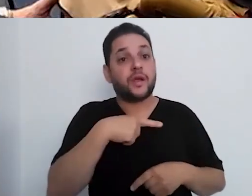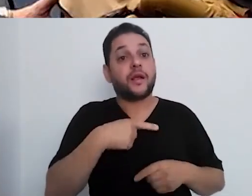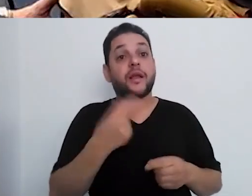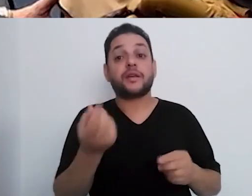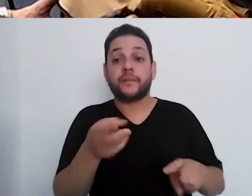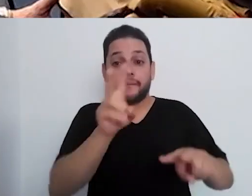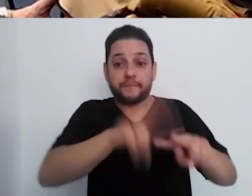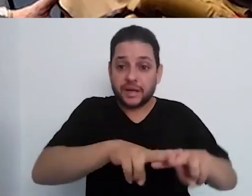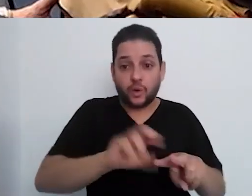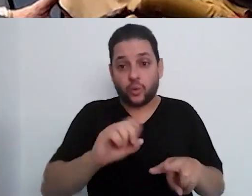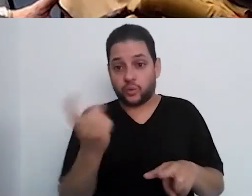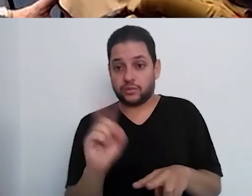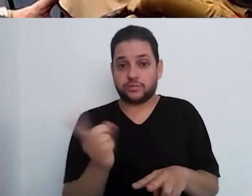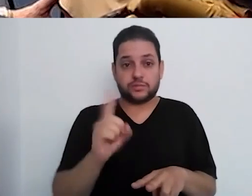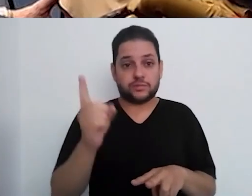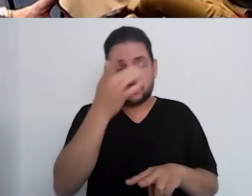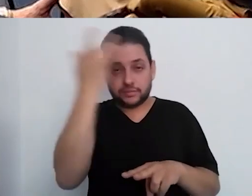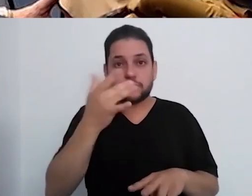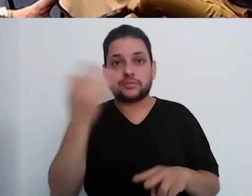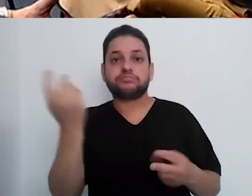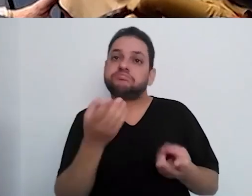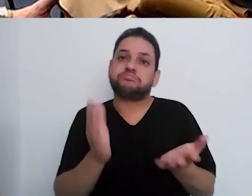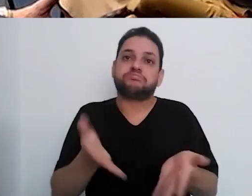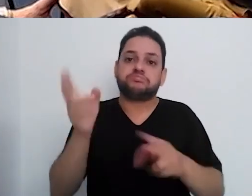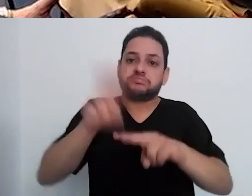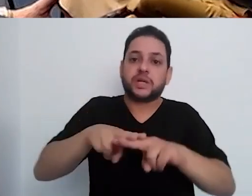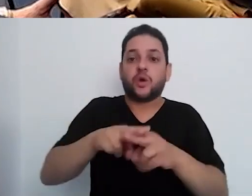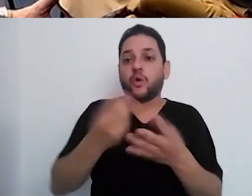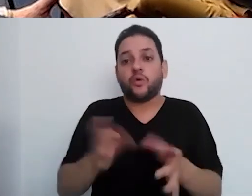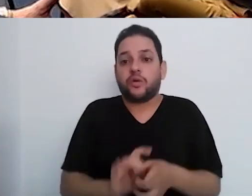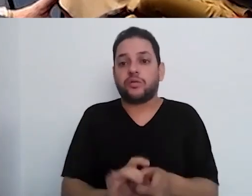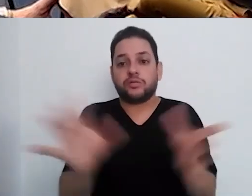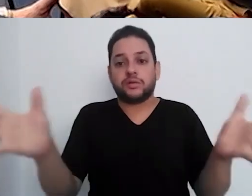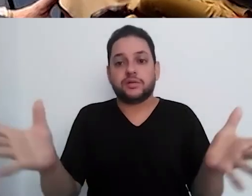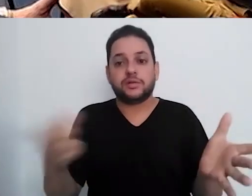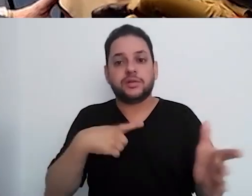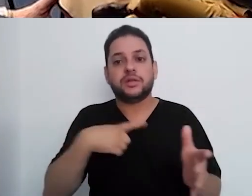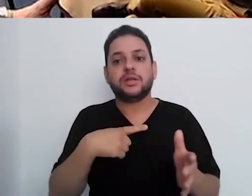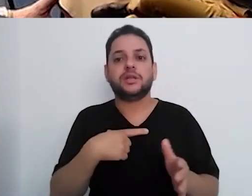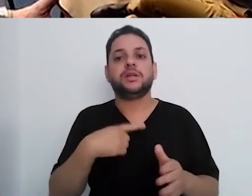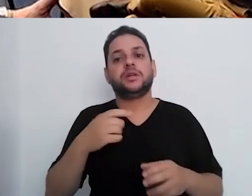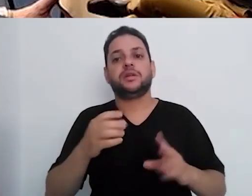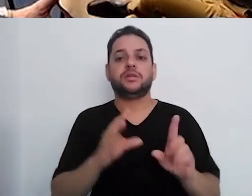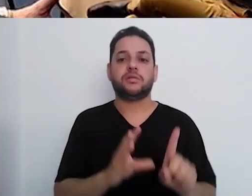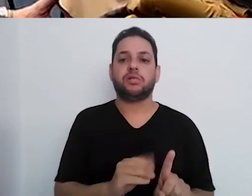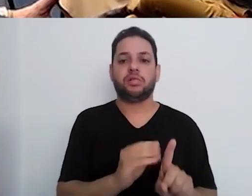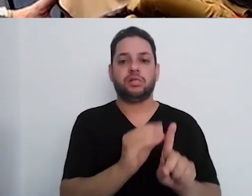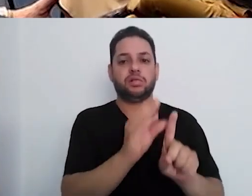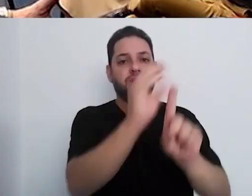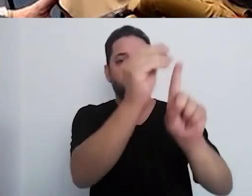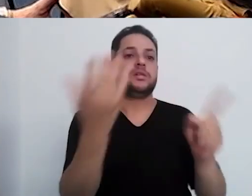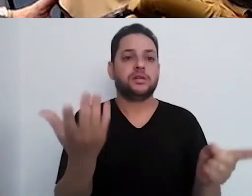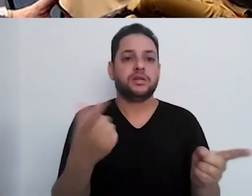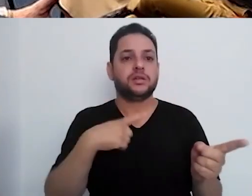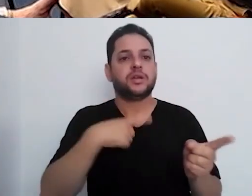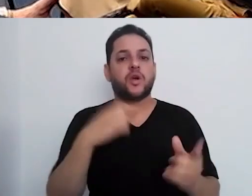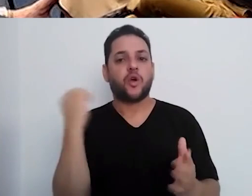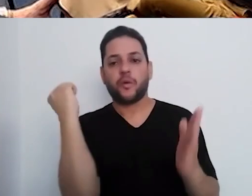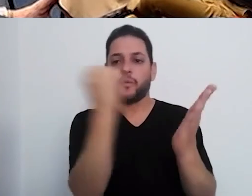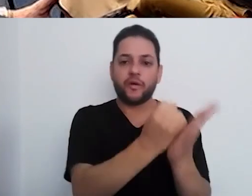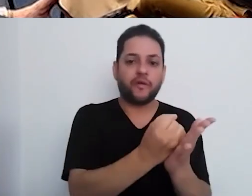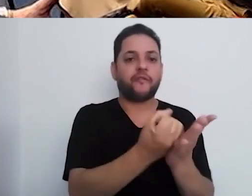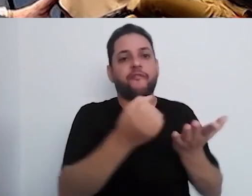ou não, uma pessoa que foi condenada, uma pessoa que foi absolvida, eu quero um caso de abuso sexual, eu quero um caso que seja homicídio e tal, e